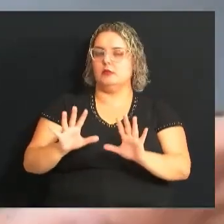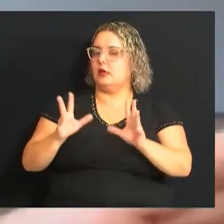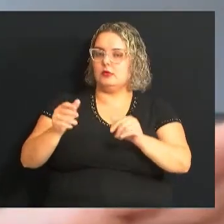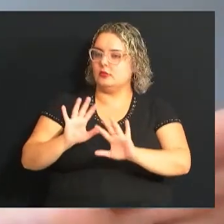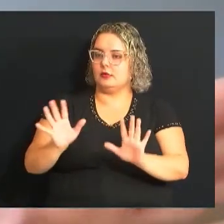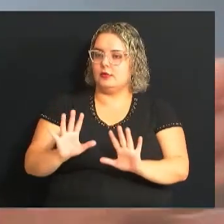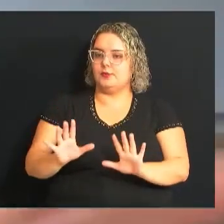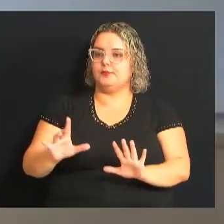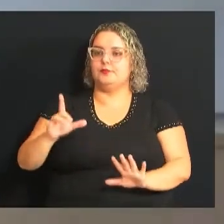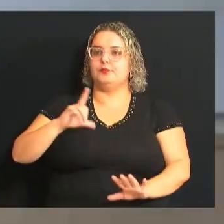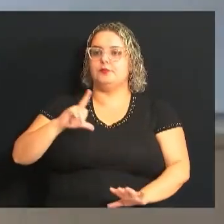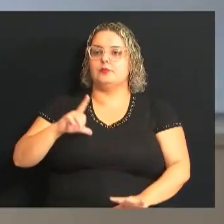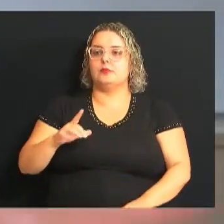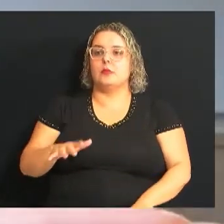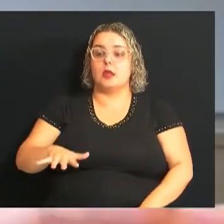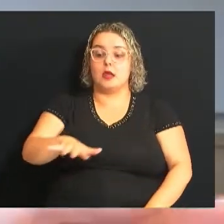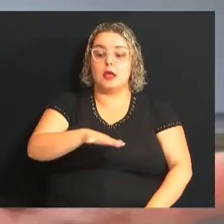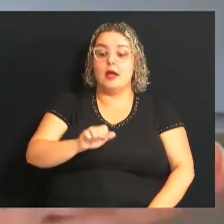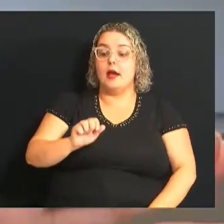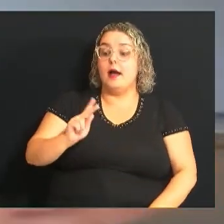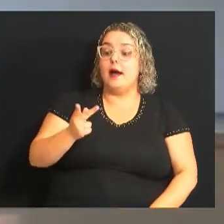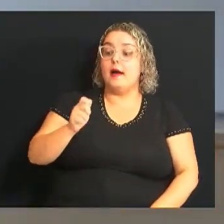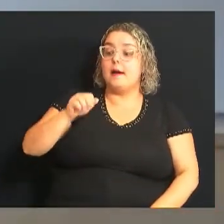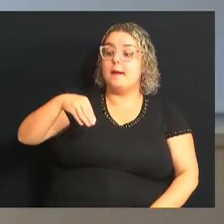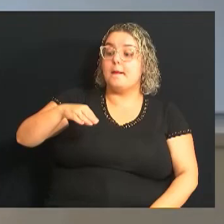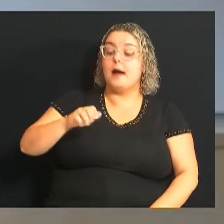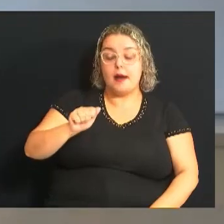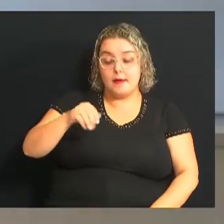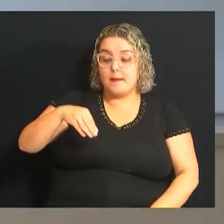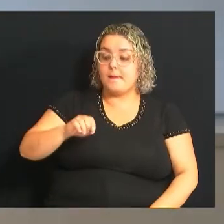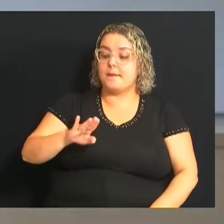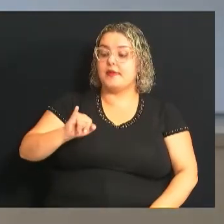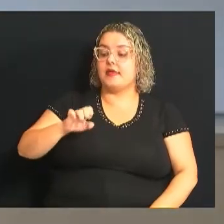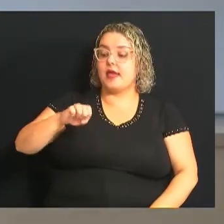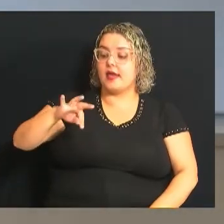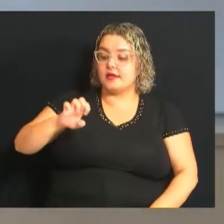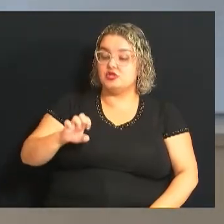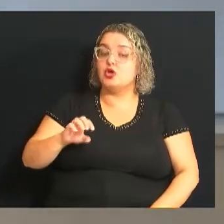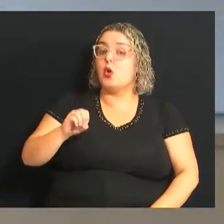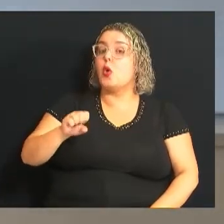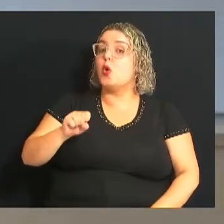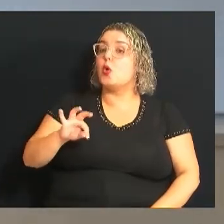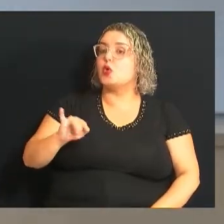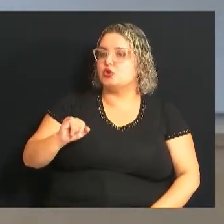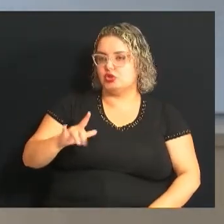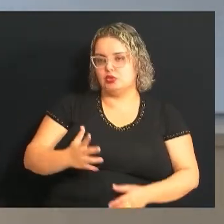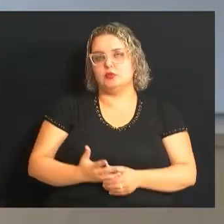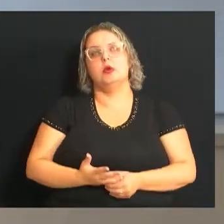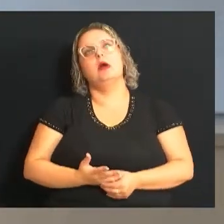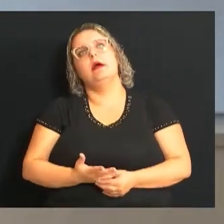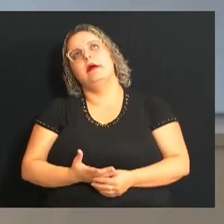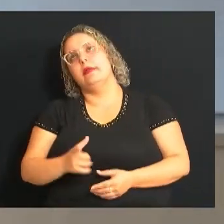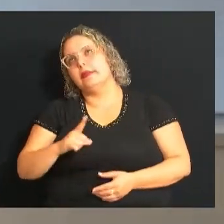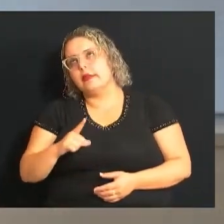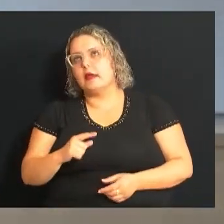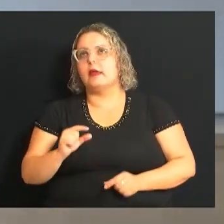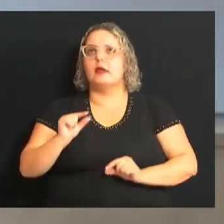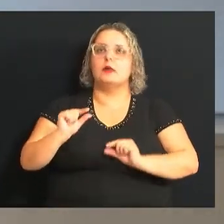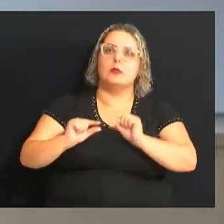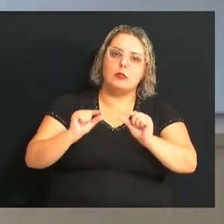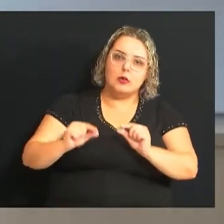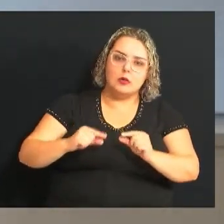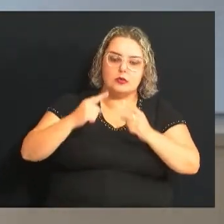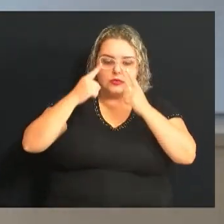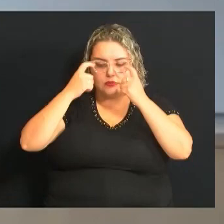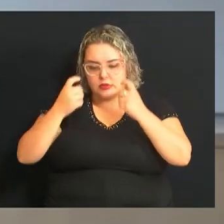de ambiente hostil, que acontece nas famílias, há sempre uma certa hostilidade, um pouco de agressividade,